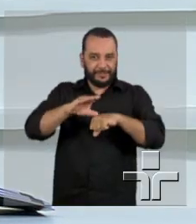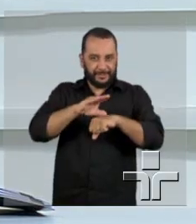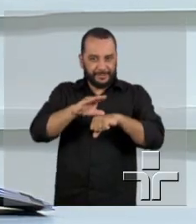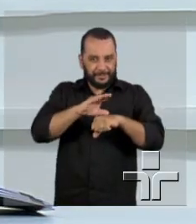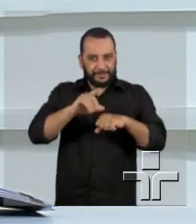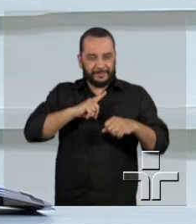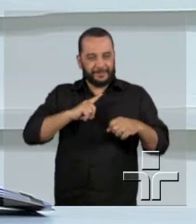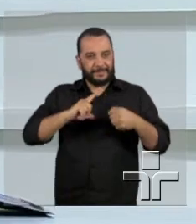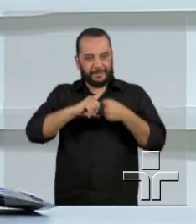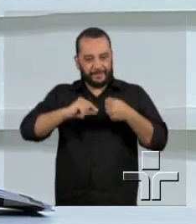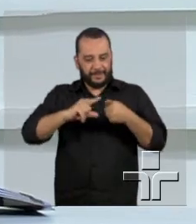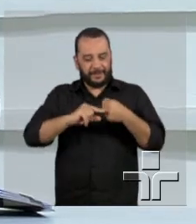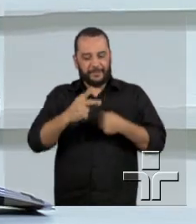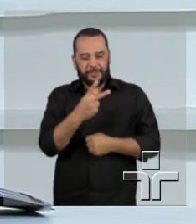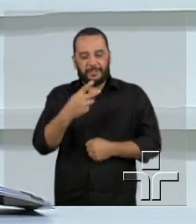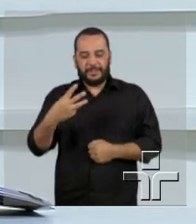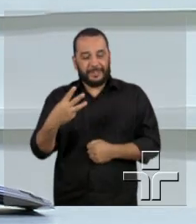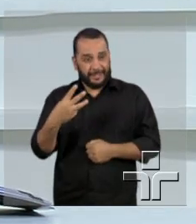Artigo 23,